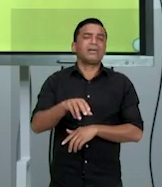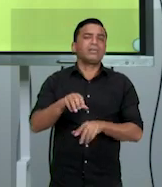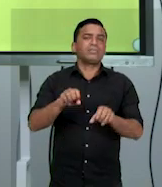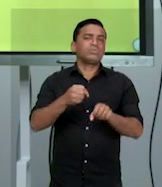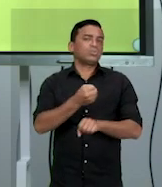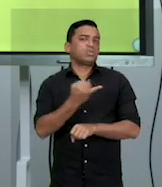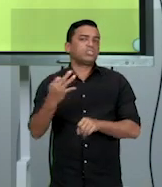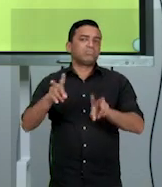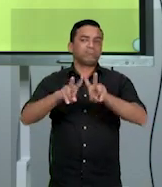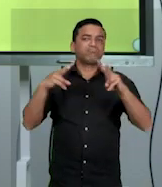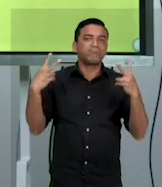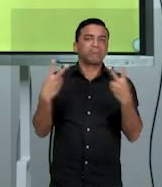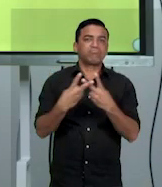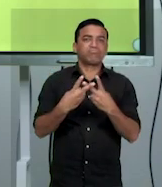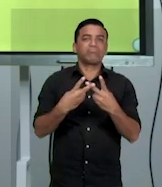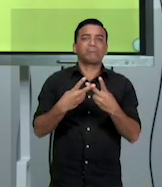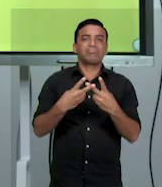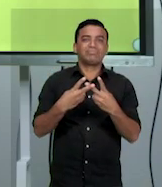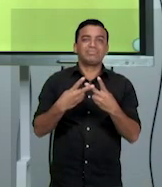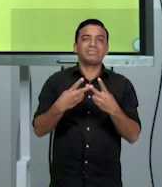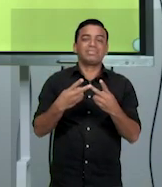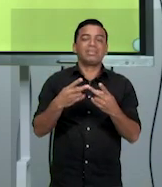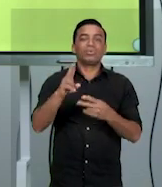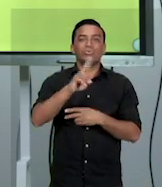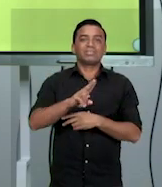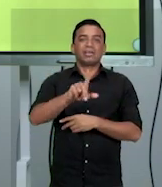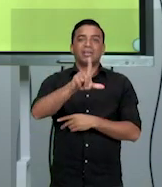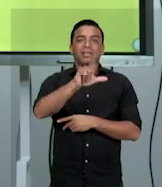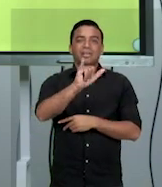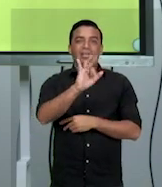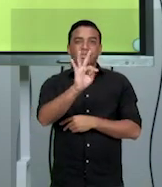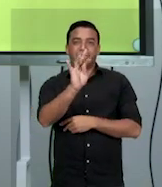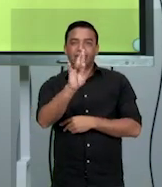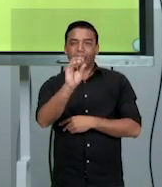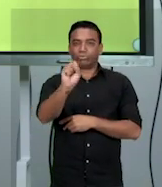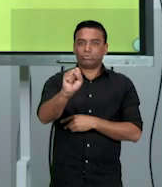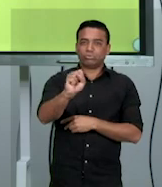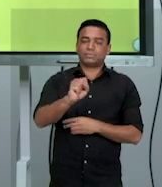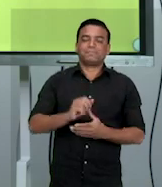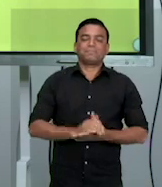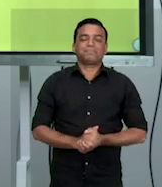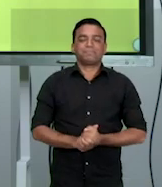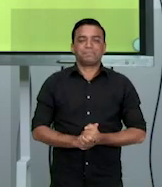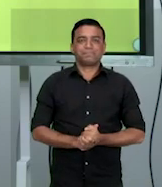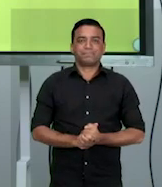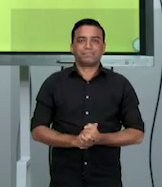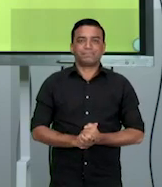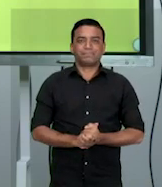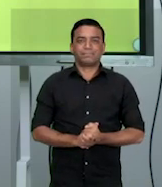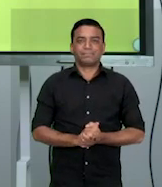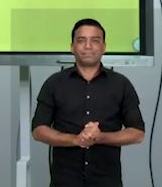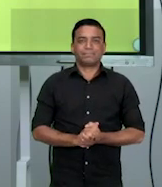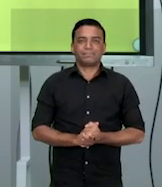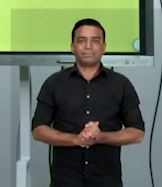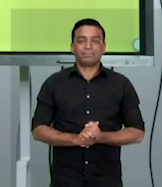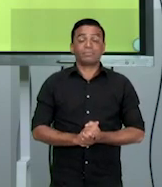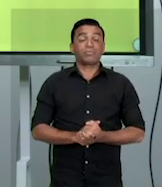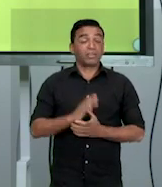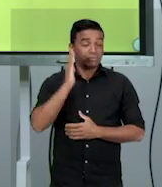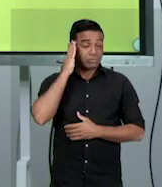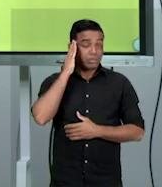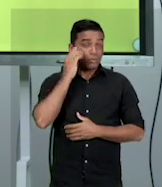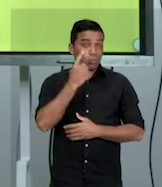volume em litros. Então, como que eu passo? Eu sei que 1